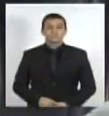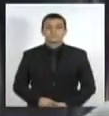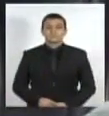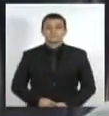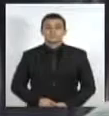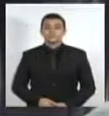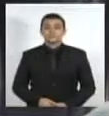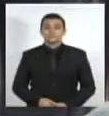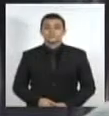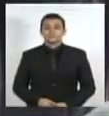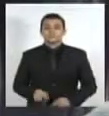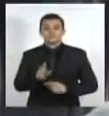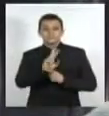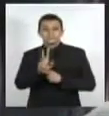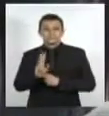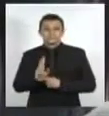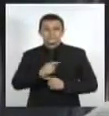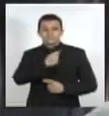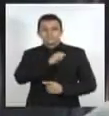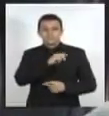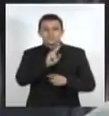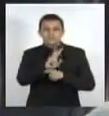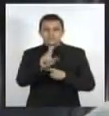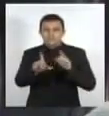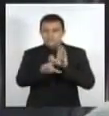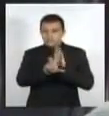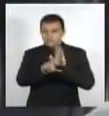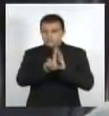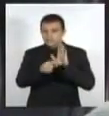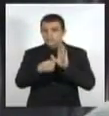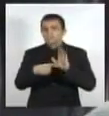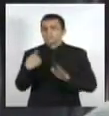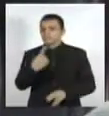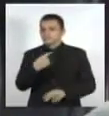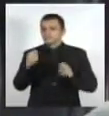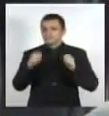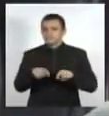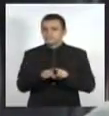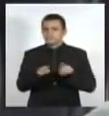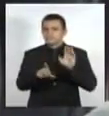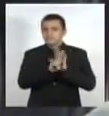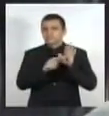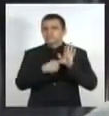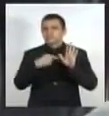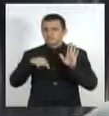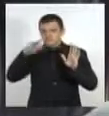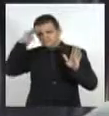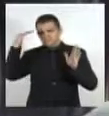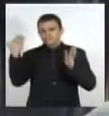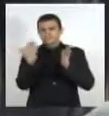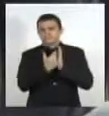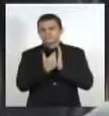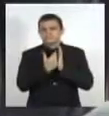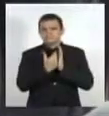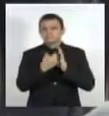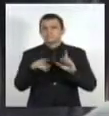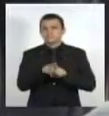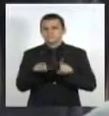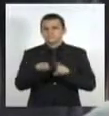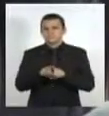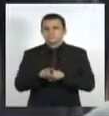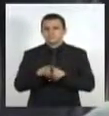é fiscalizarmos as leis e fazermos com que elas venham a ser respeitadas e que elas venham a ser, na